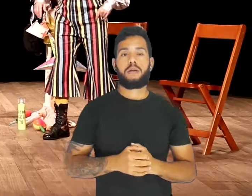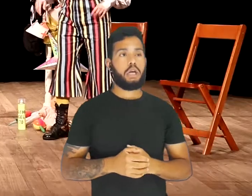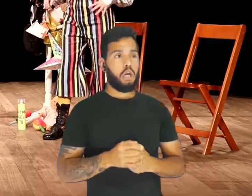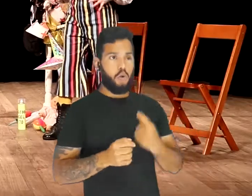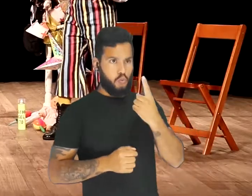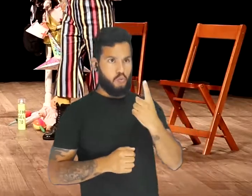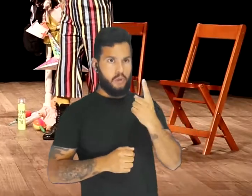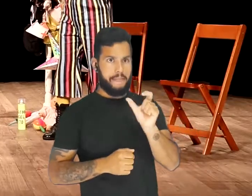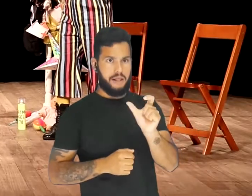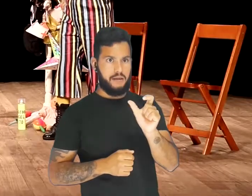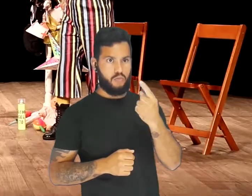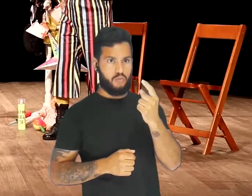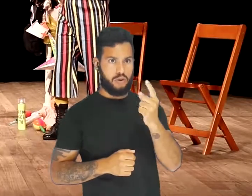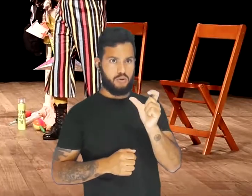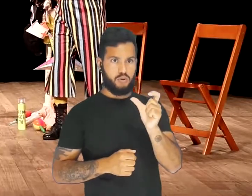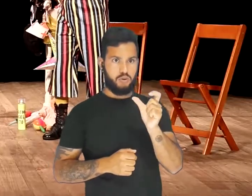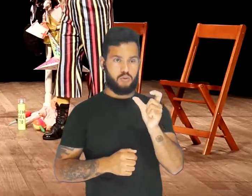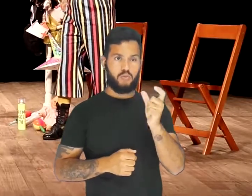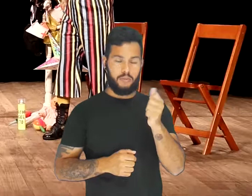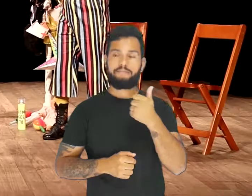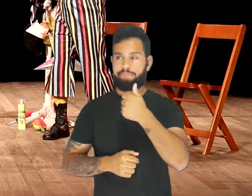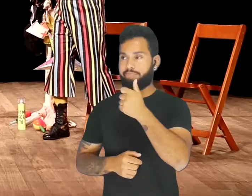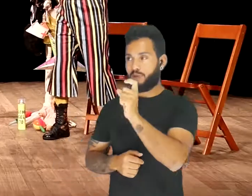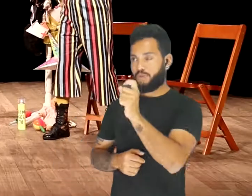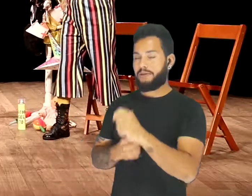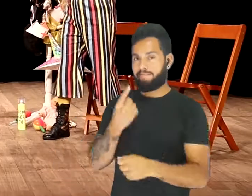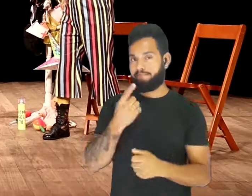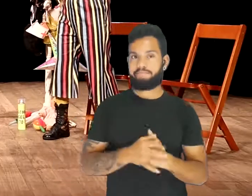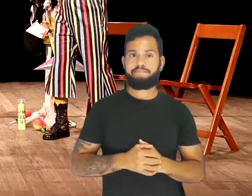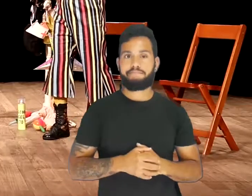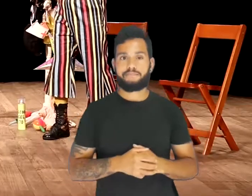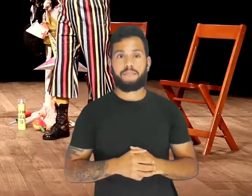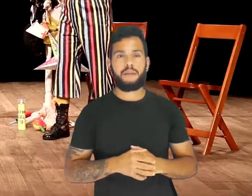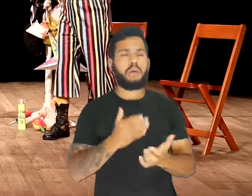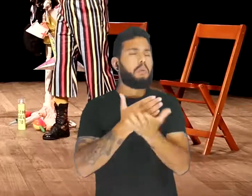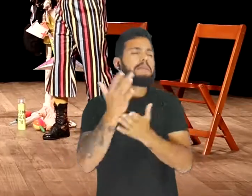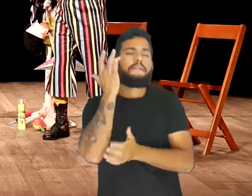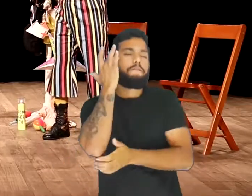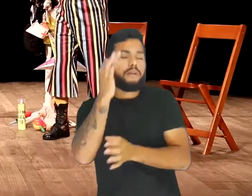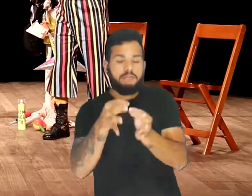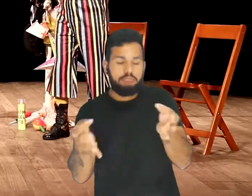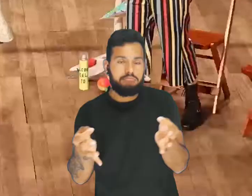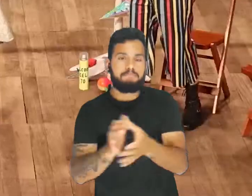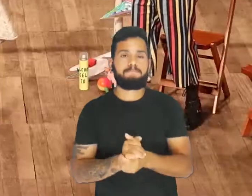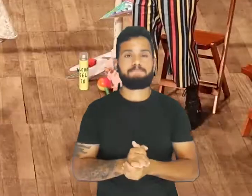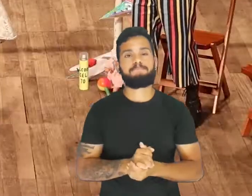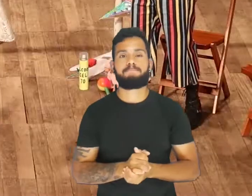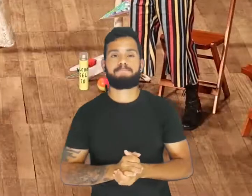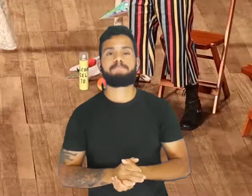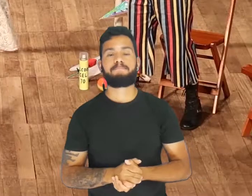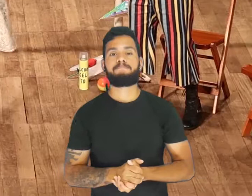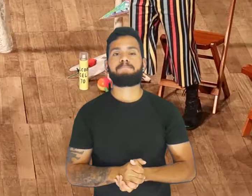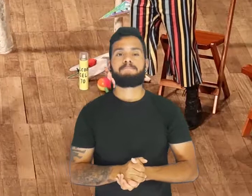pegar primeiro... Não. Tá, esse eu vou falar o que só que uma é, tá? Palavra, eu vou falar o que que é. Vou uma falar ou duas? Que é. Uma por uma. Vez, por